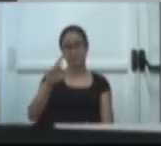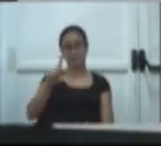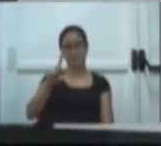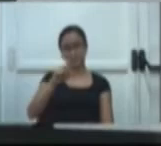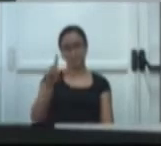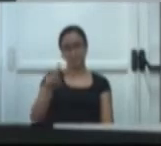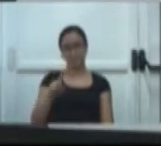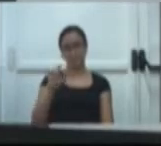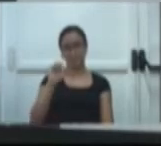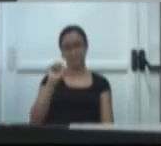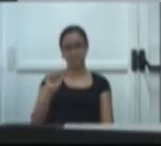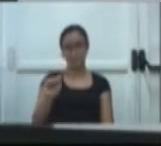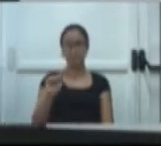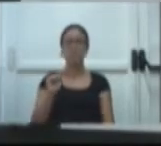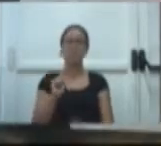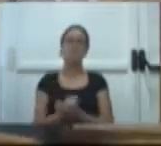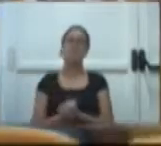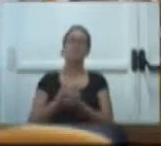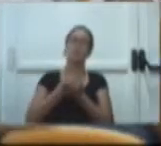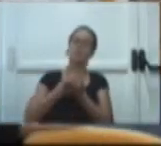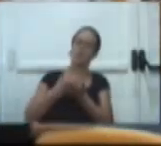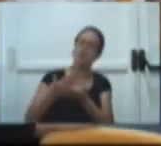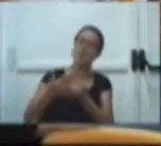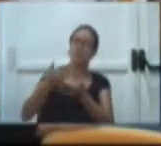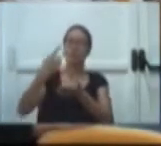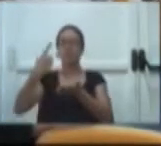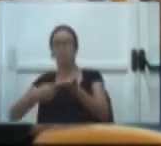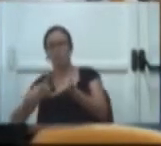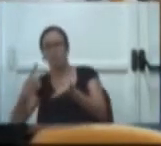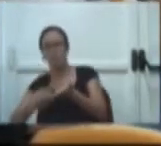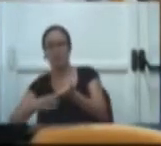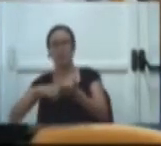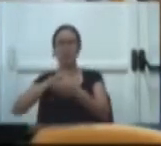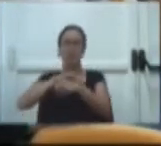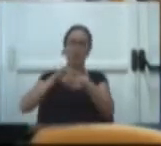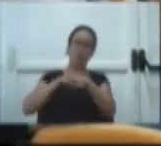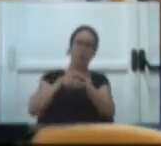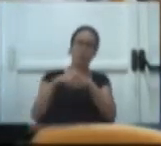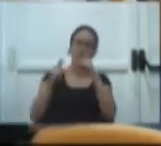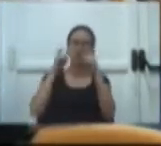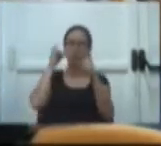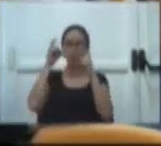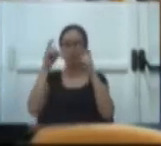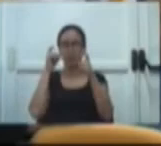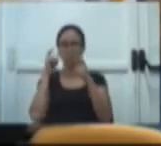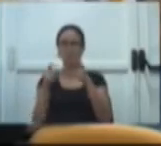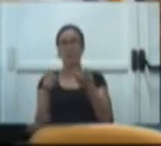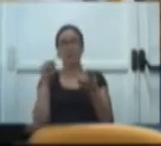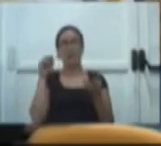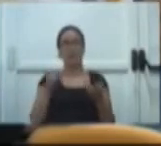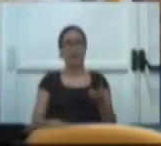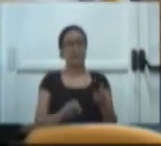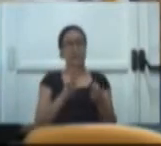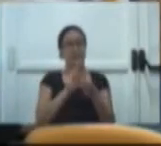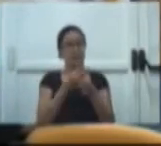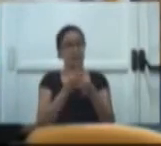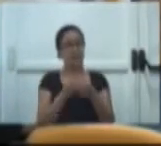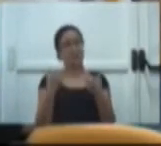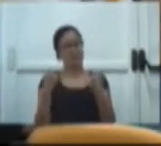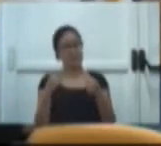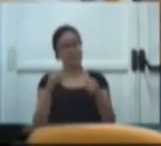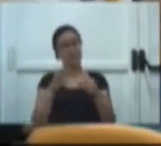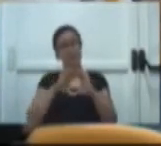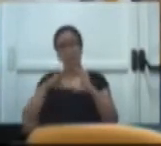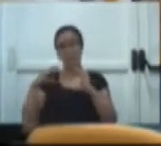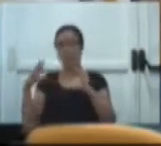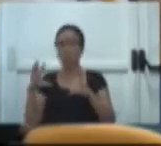coletivos, que foi uma surpresa quando ela disse: nossa, mas essa casa também tem que ter acordo coletivo? Tem que ter. Então, ela falou: vamos aprender